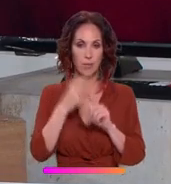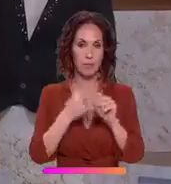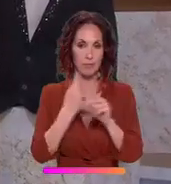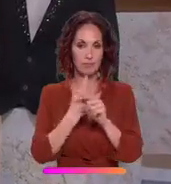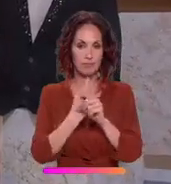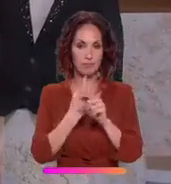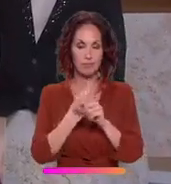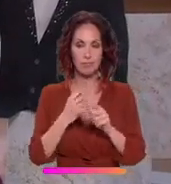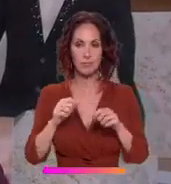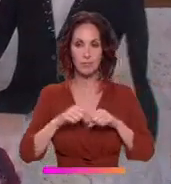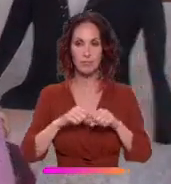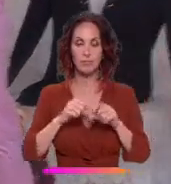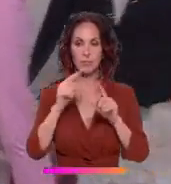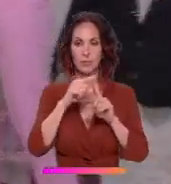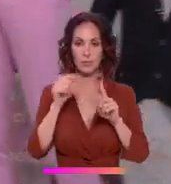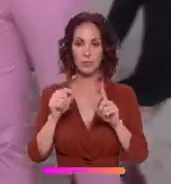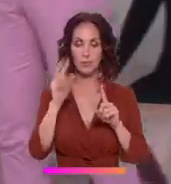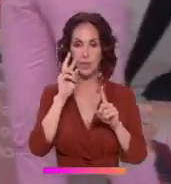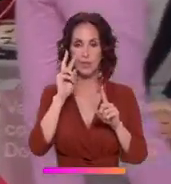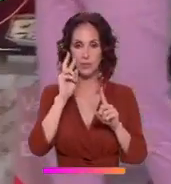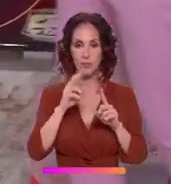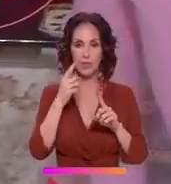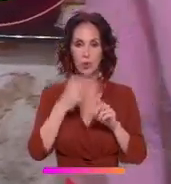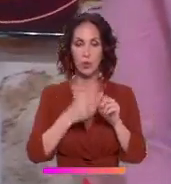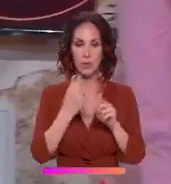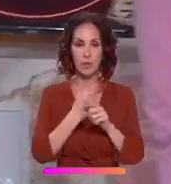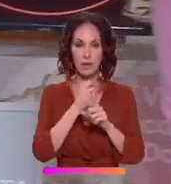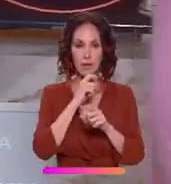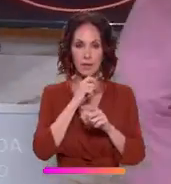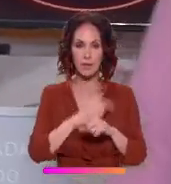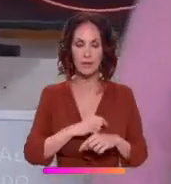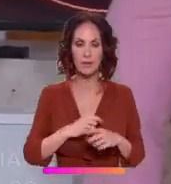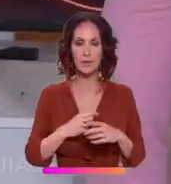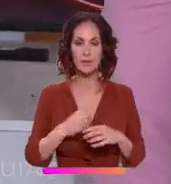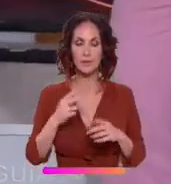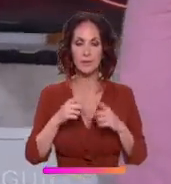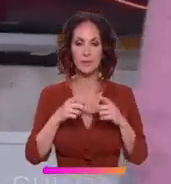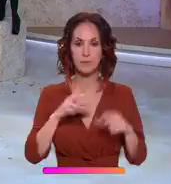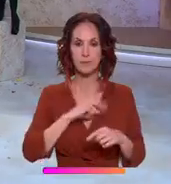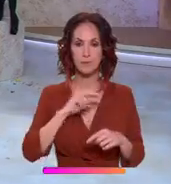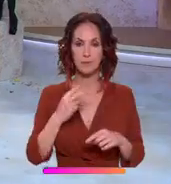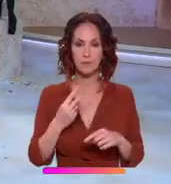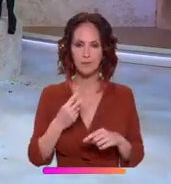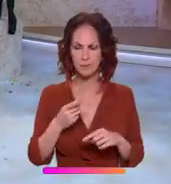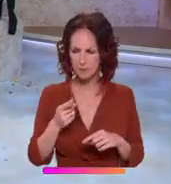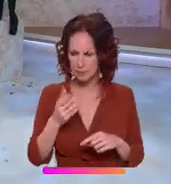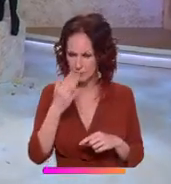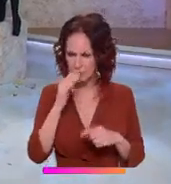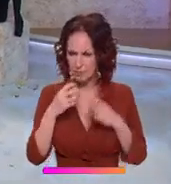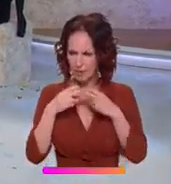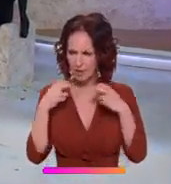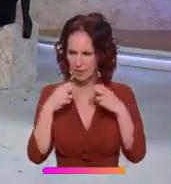do país onde você vai logo ver. E é estes dois prémios. Muito bem. Não. Então, parecia-me uma pastilha